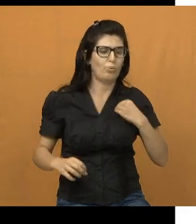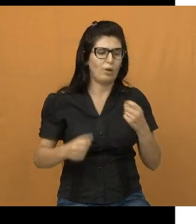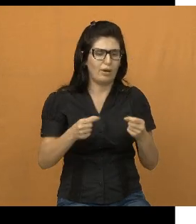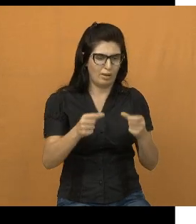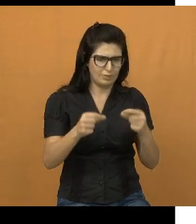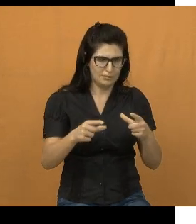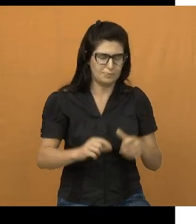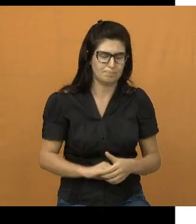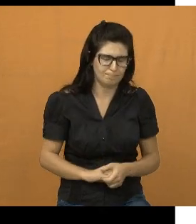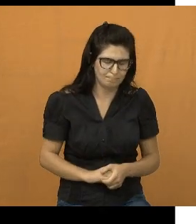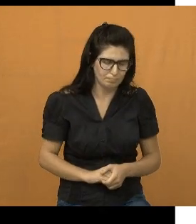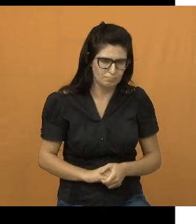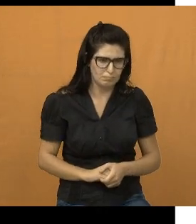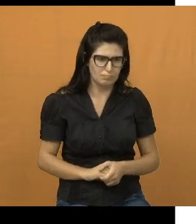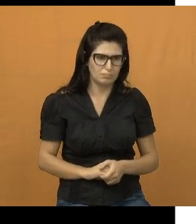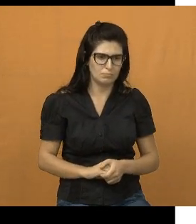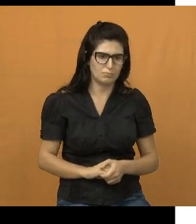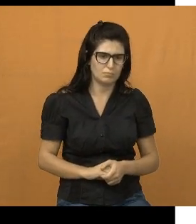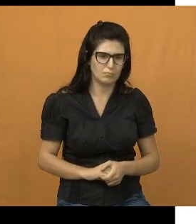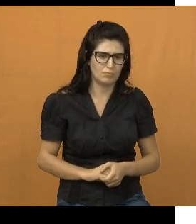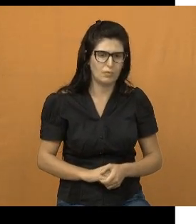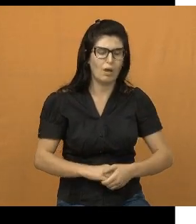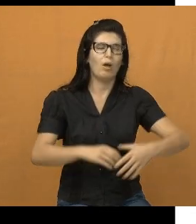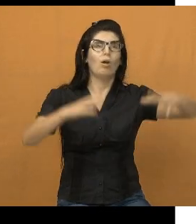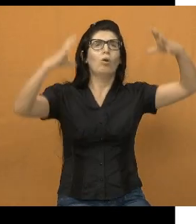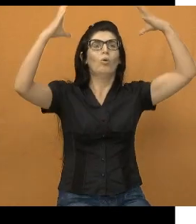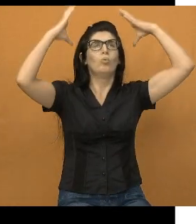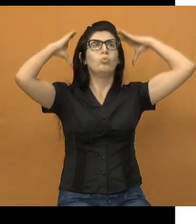Agora, com relação aos exames de imagem.